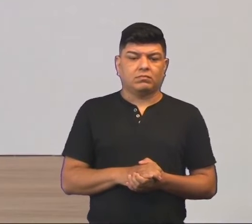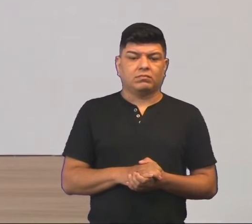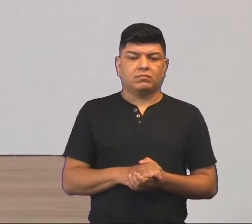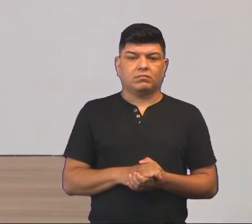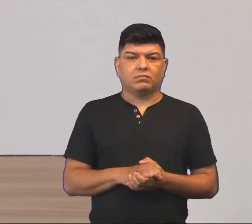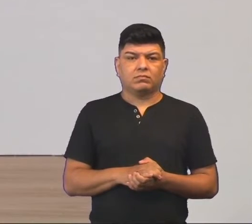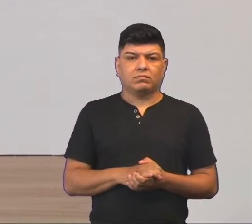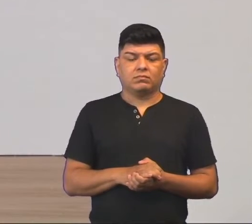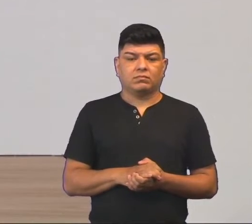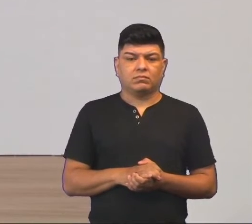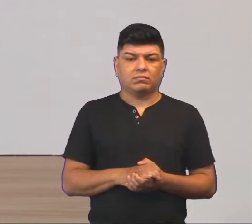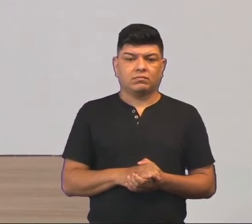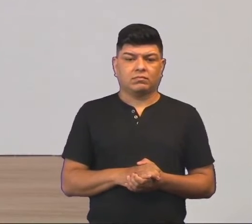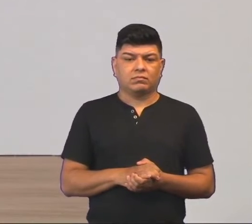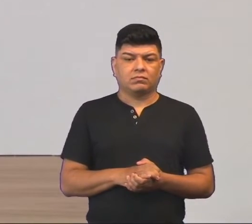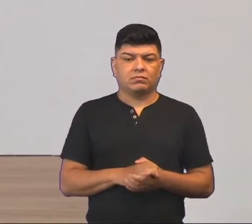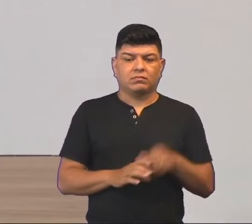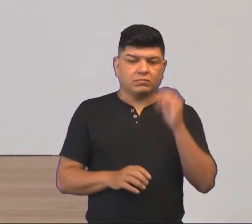na representação aí, ó.